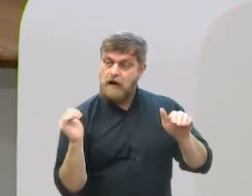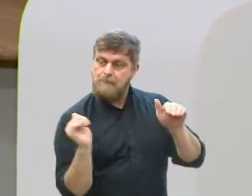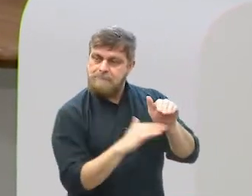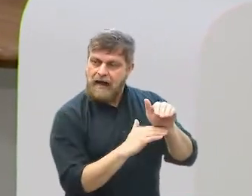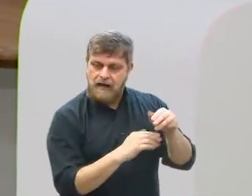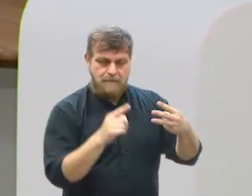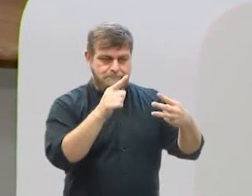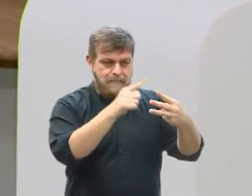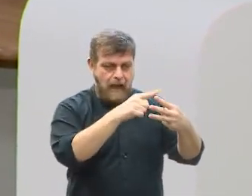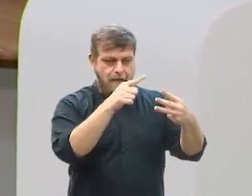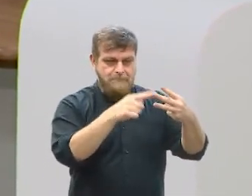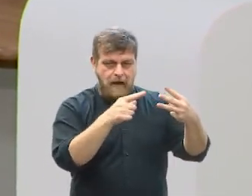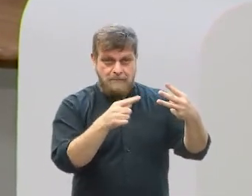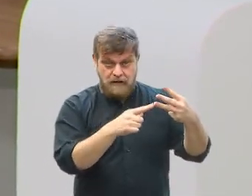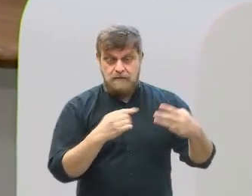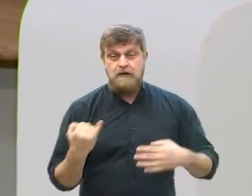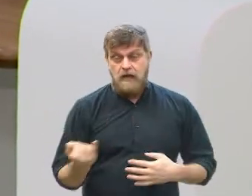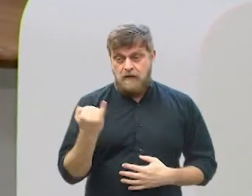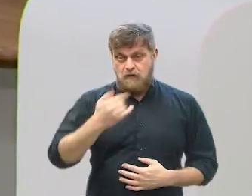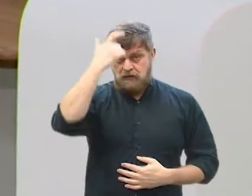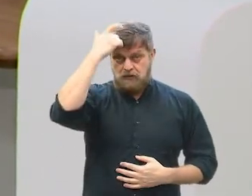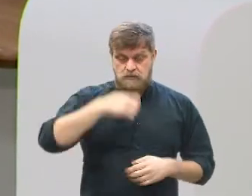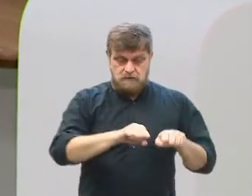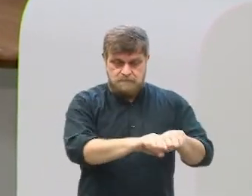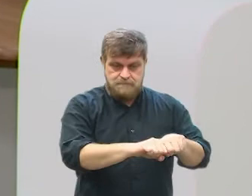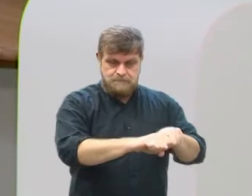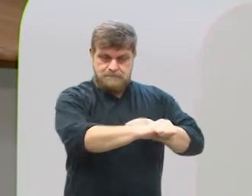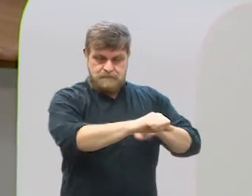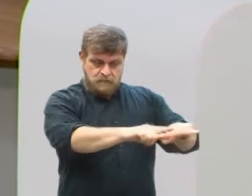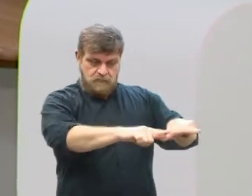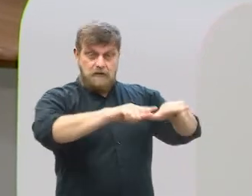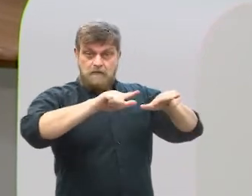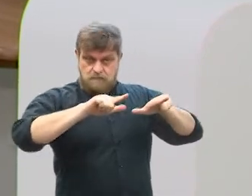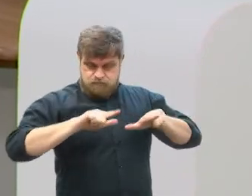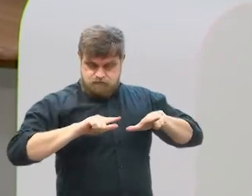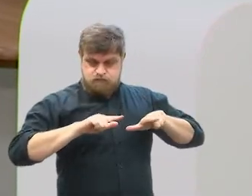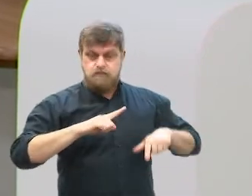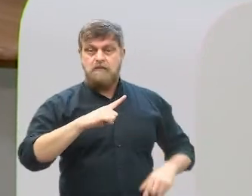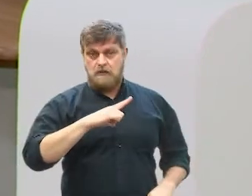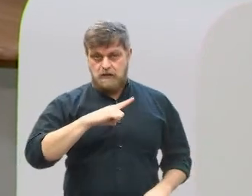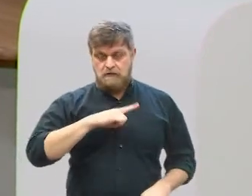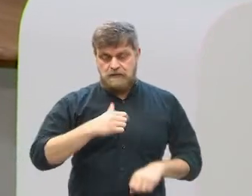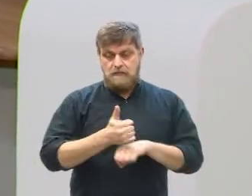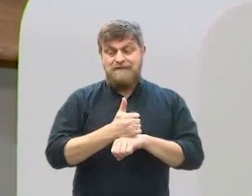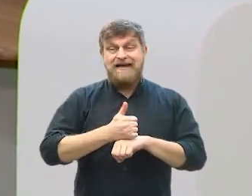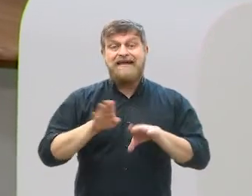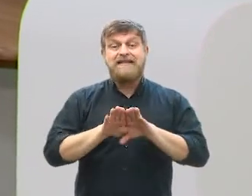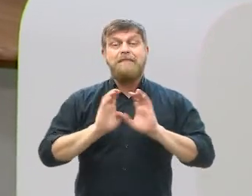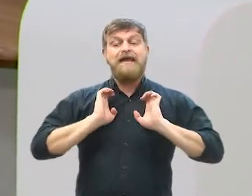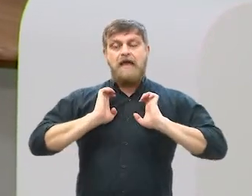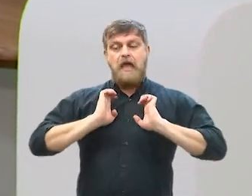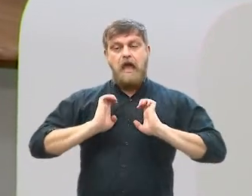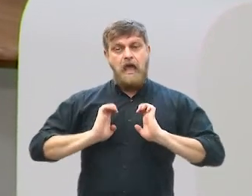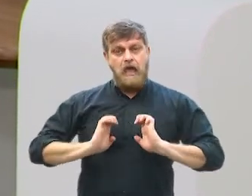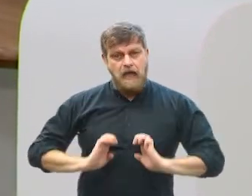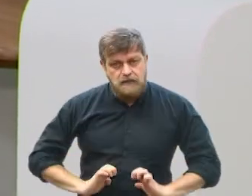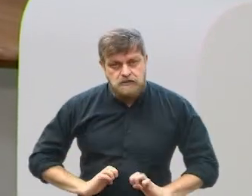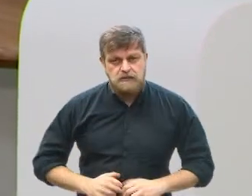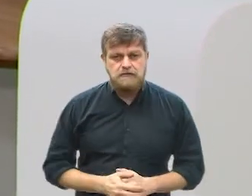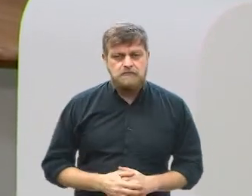gente é importante. Inclusive, a gente tem a certificação, a gente é obrigado a ter certificação e a questão de ética. Então, todo e